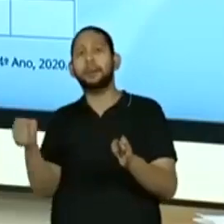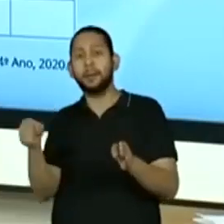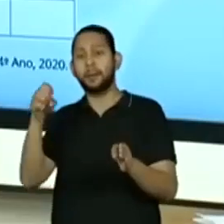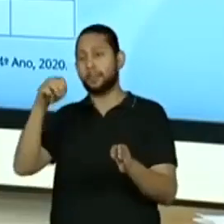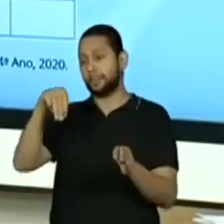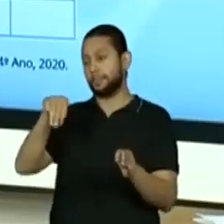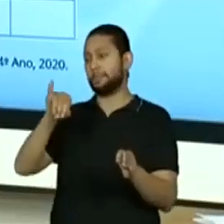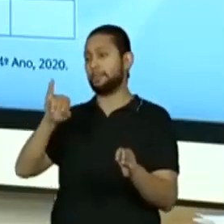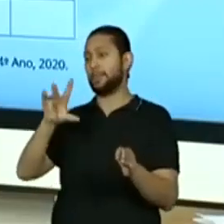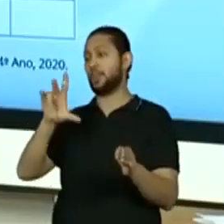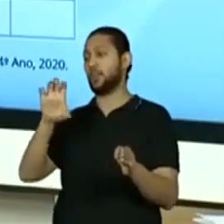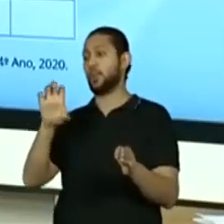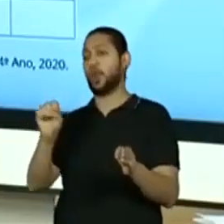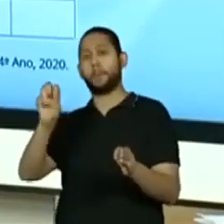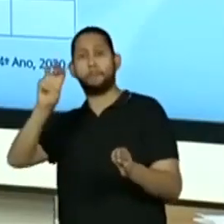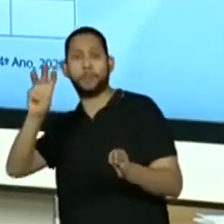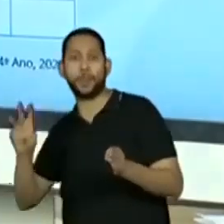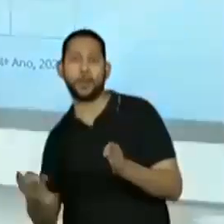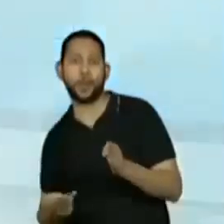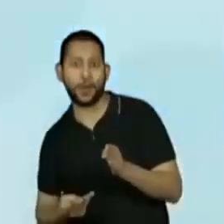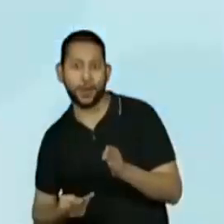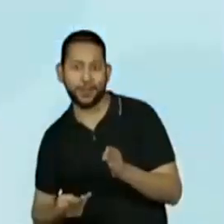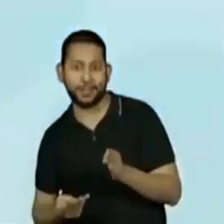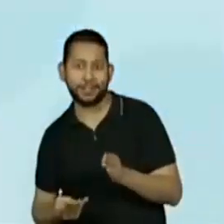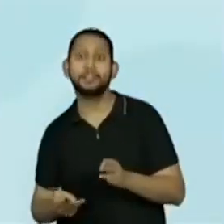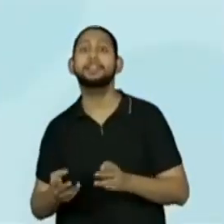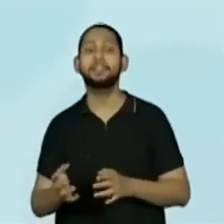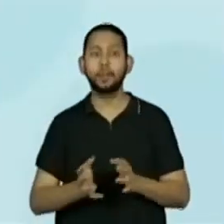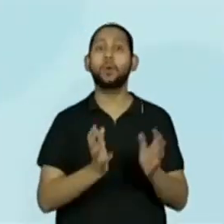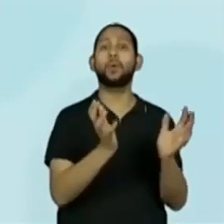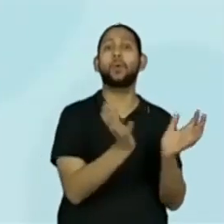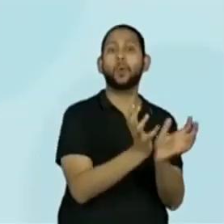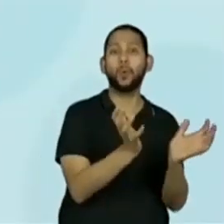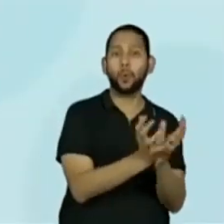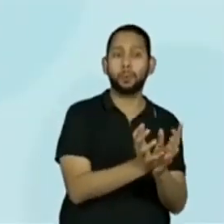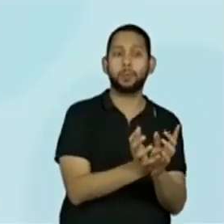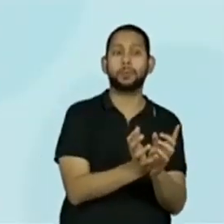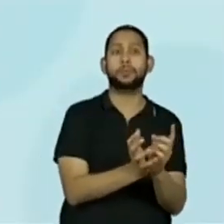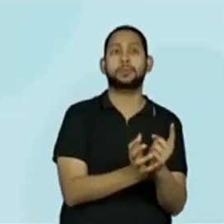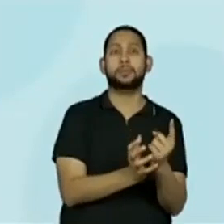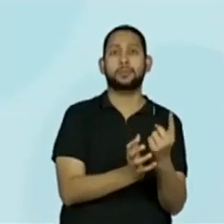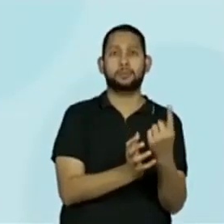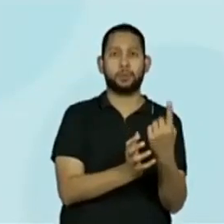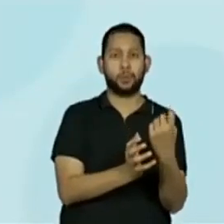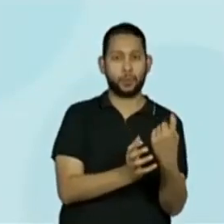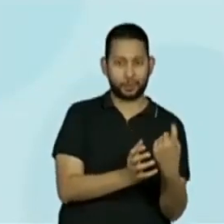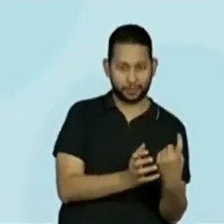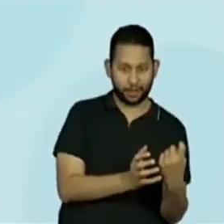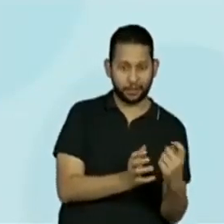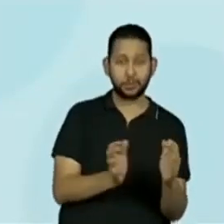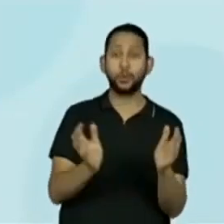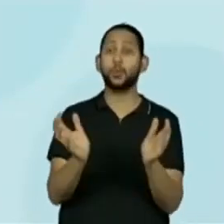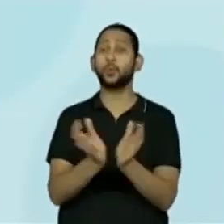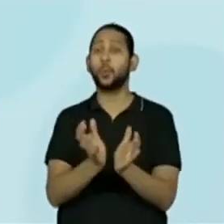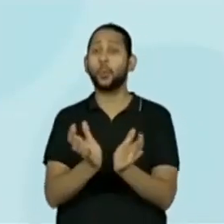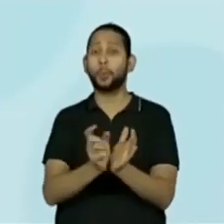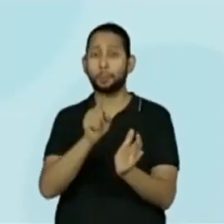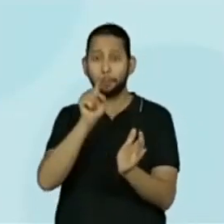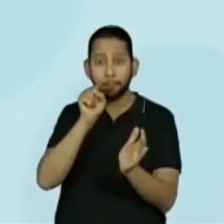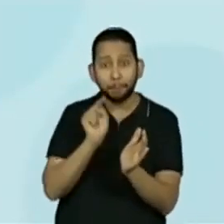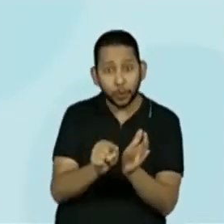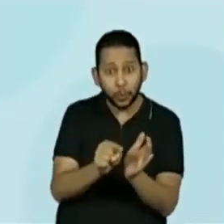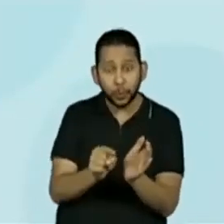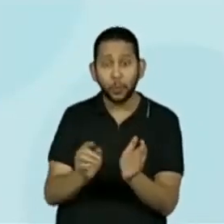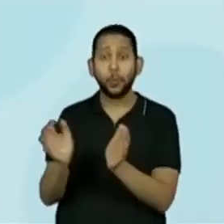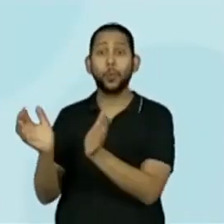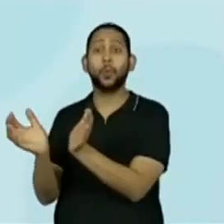tem. E depois, classe dos milhões, que eu leio milhões mesmo. Por que que é muito importante que vocês